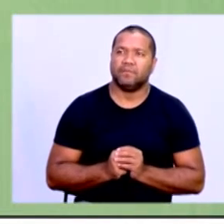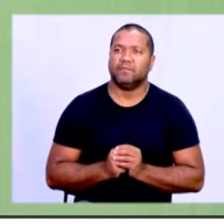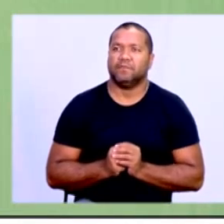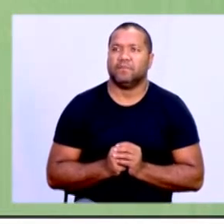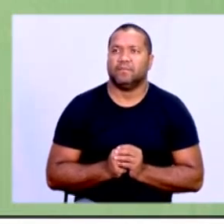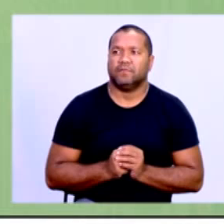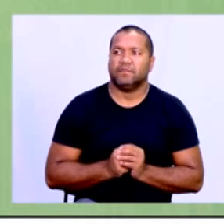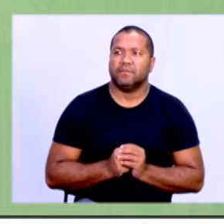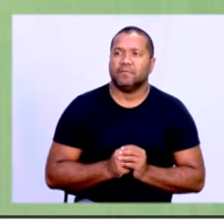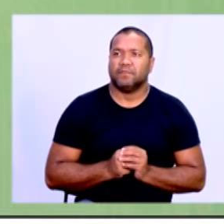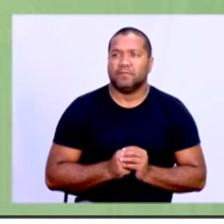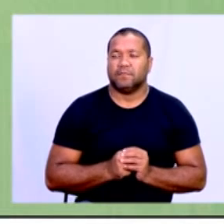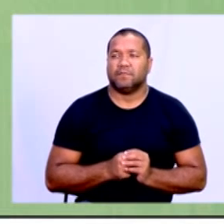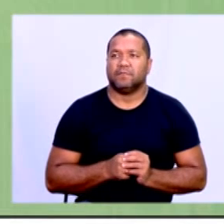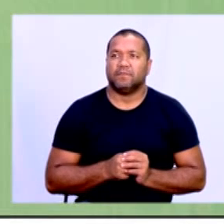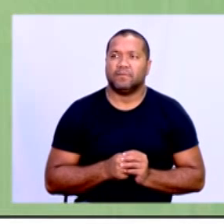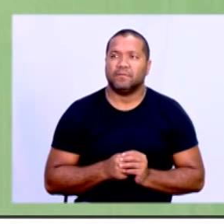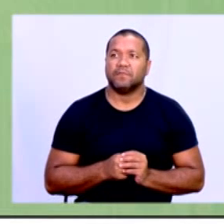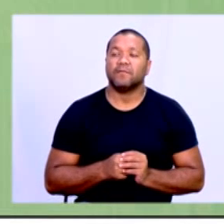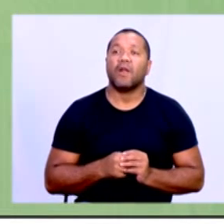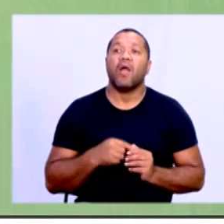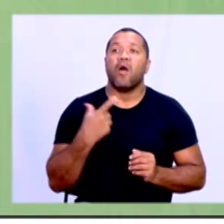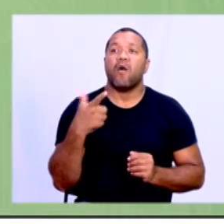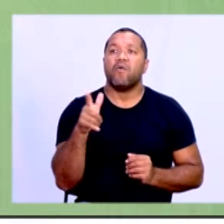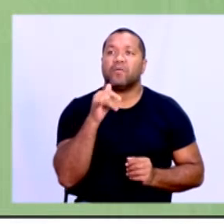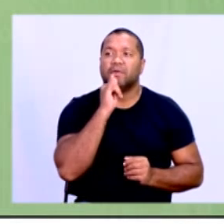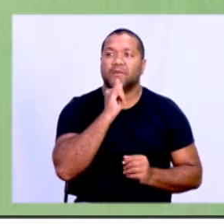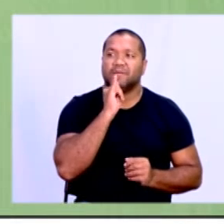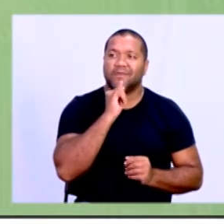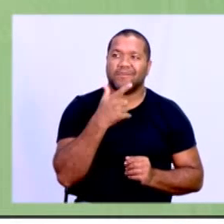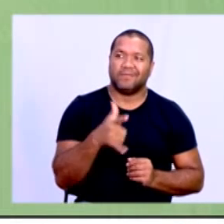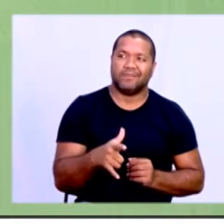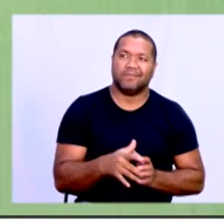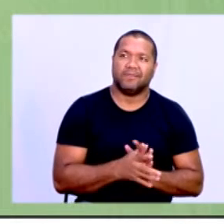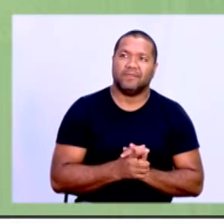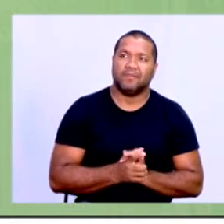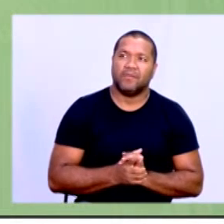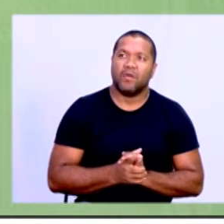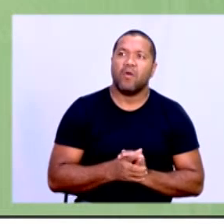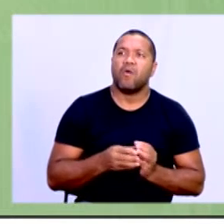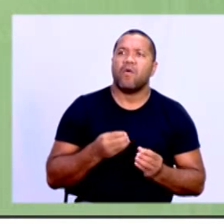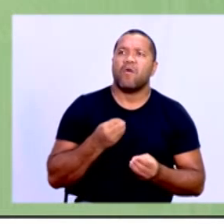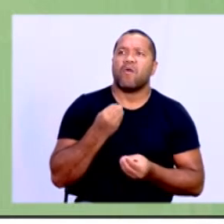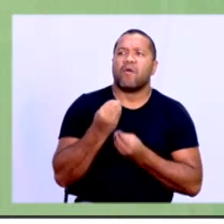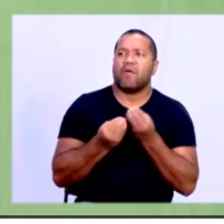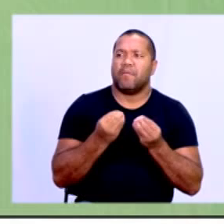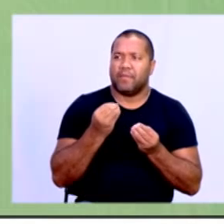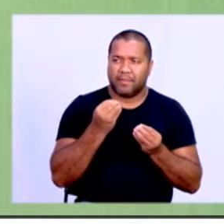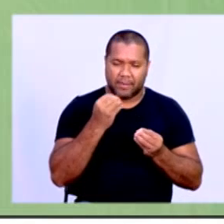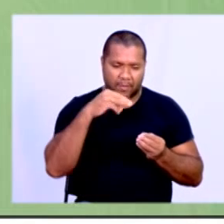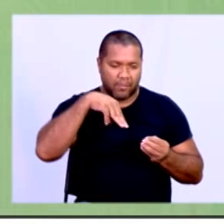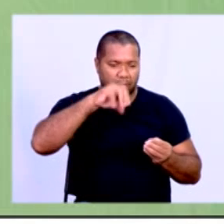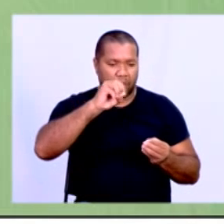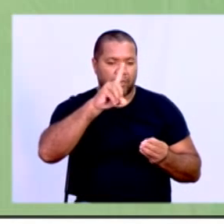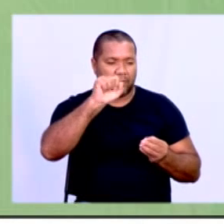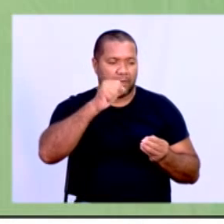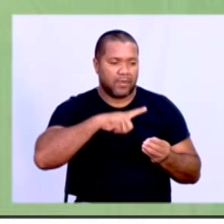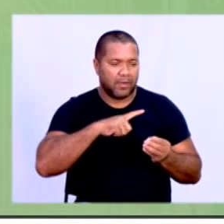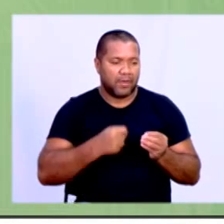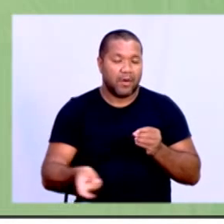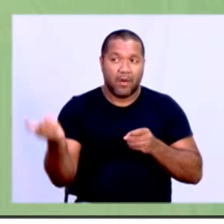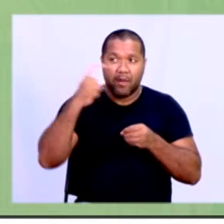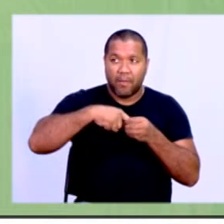Bom, então, outro exemplo, né? Como a camada modelo retorna um conjunto